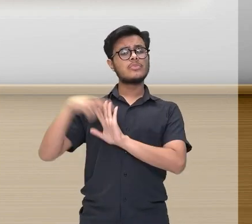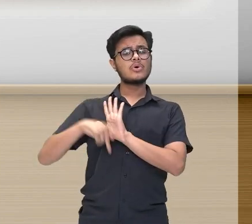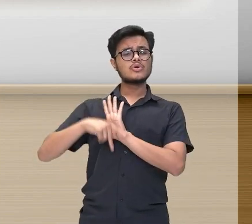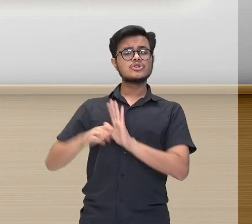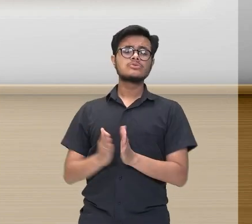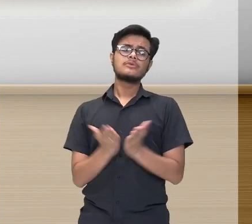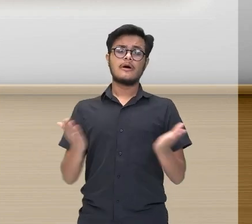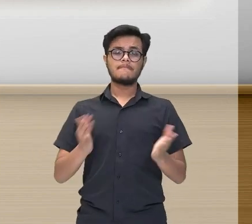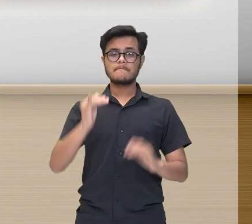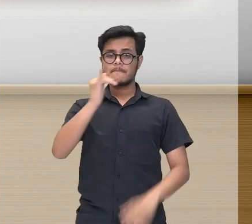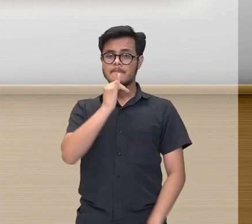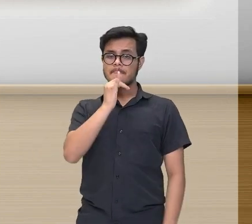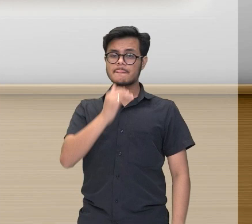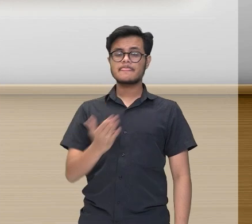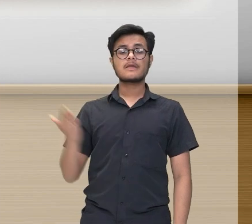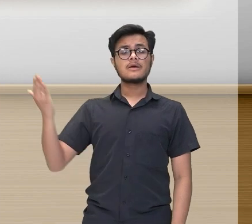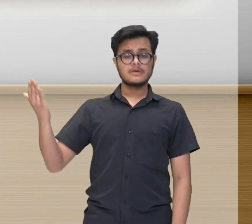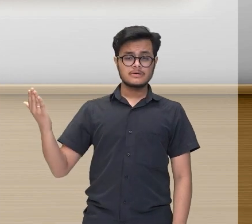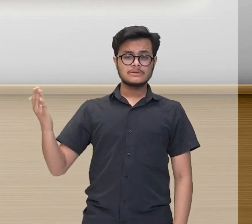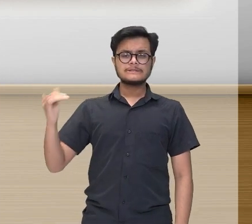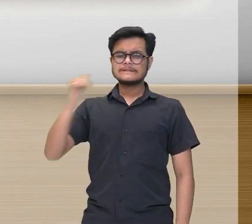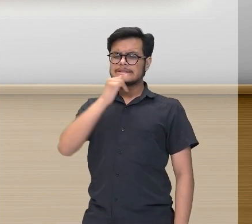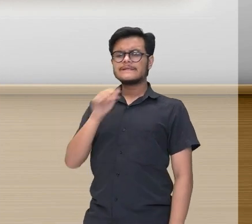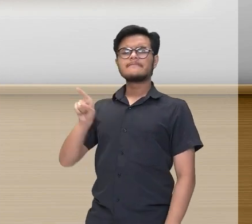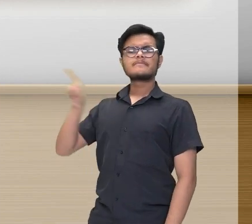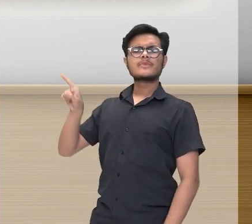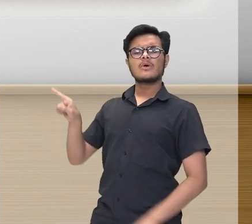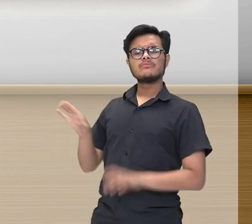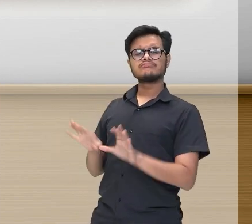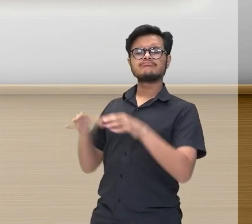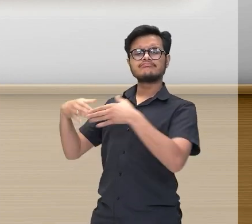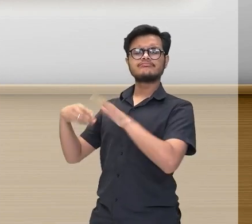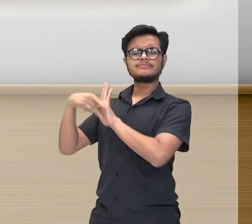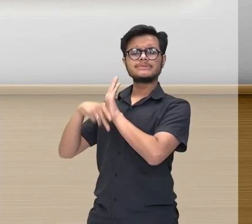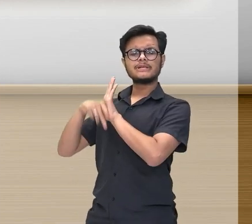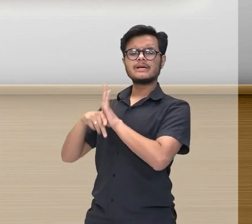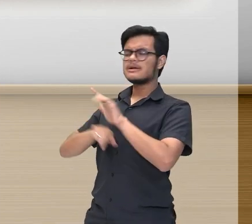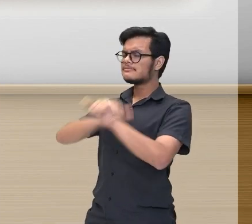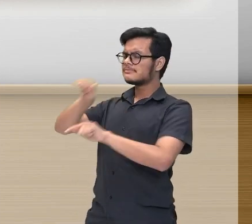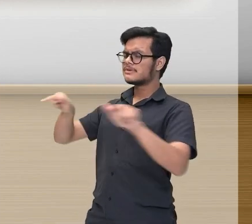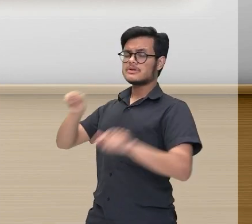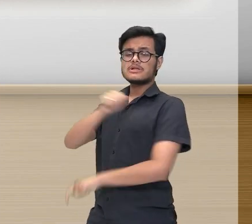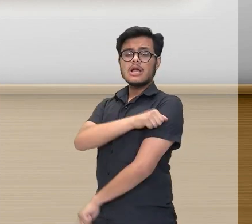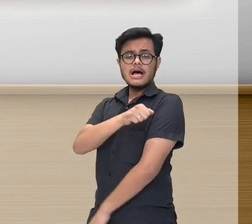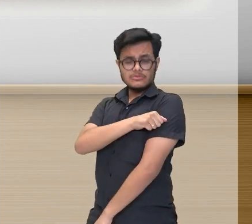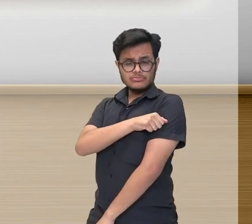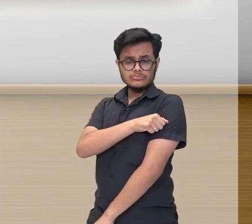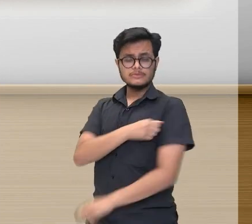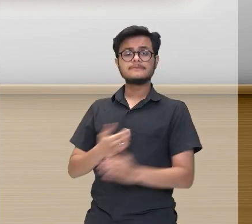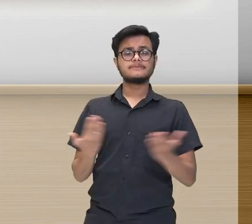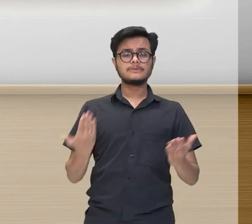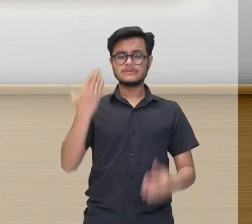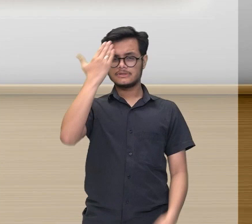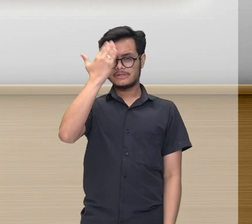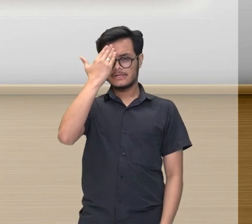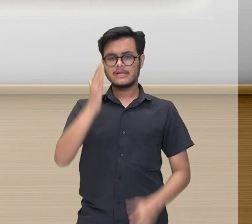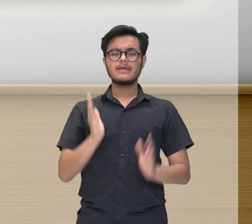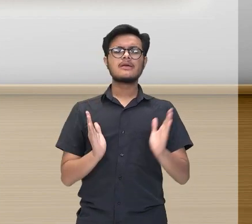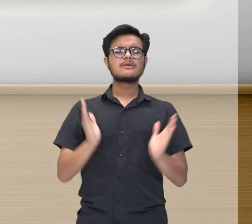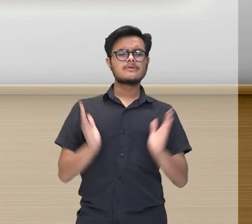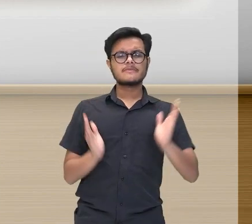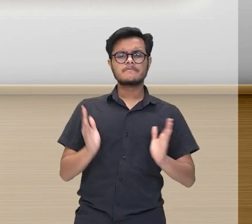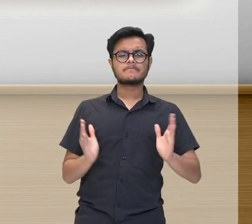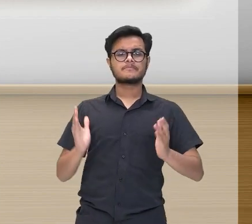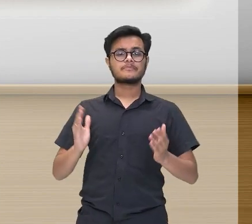nós trazemos para vocês aqui o Grêmio Estudantil, que é, né, aí nós já vimos em outros momentos das nossas